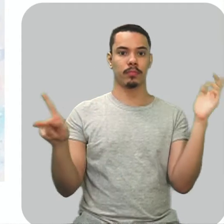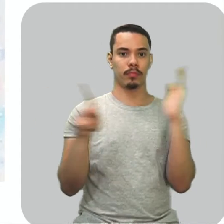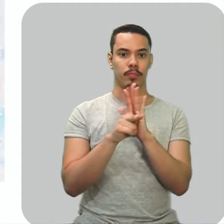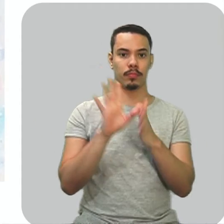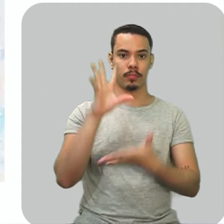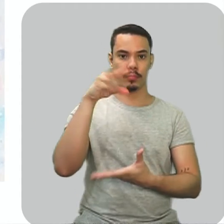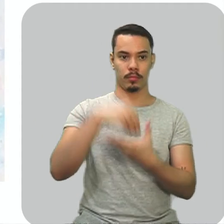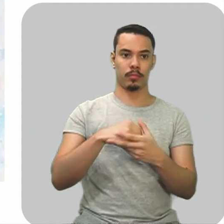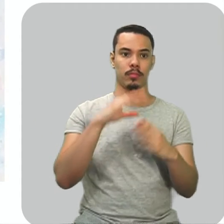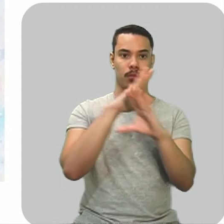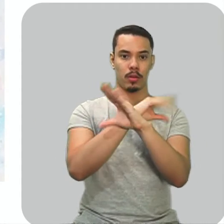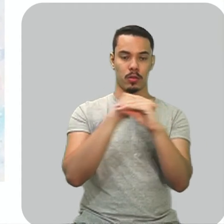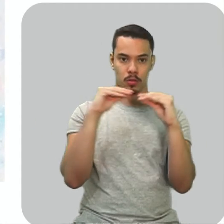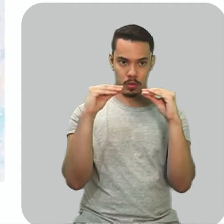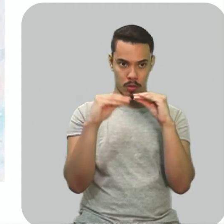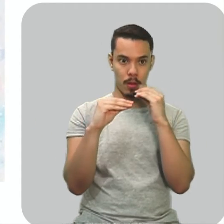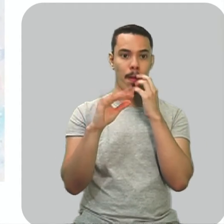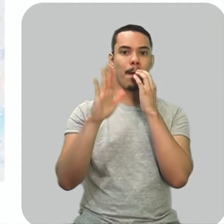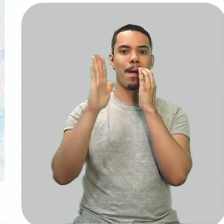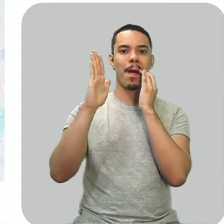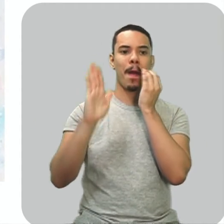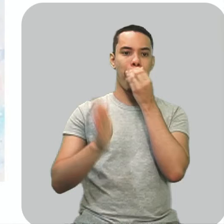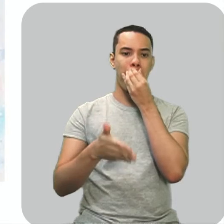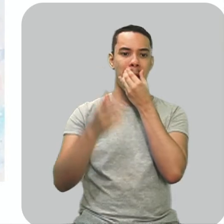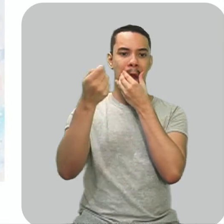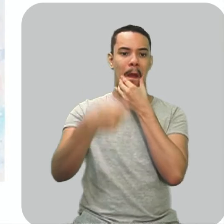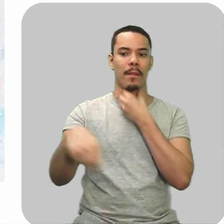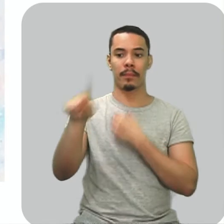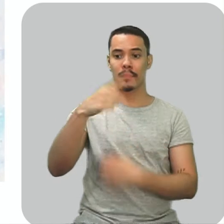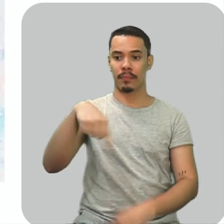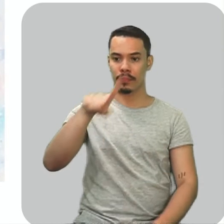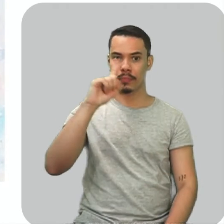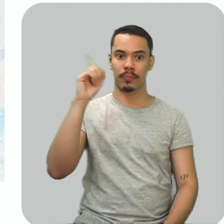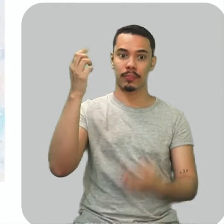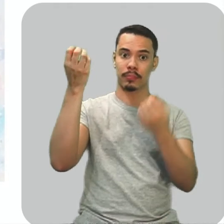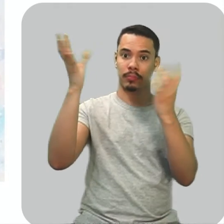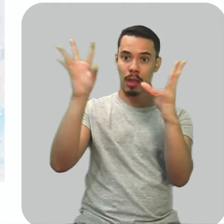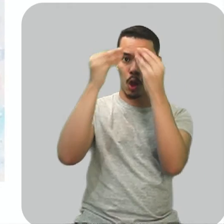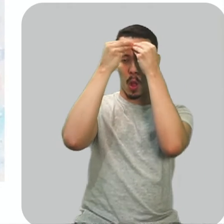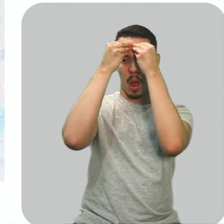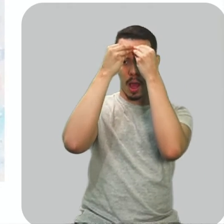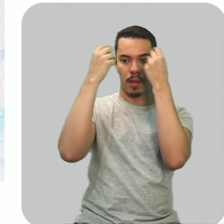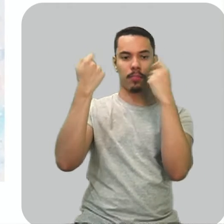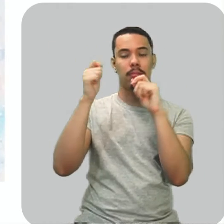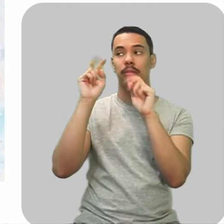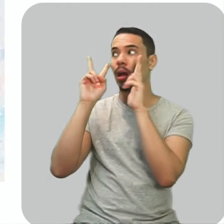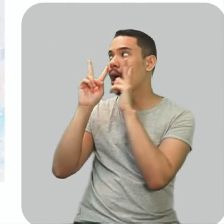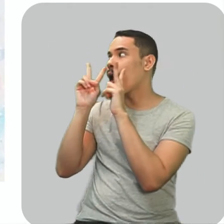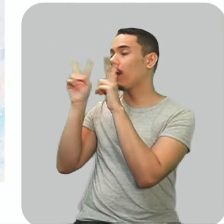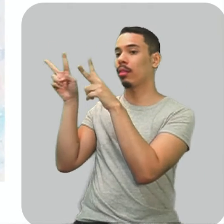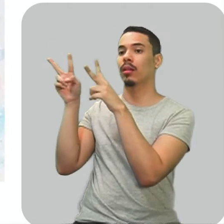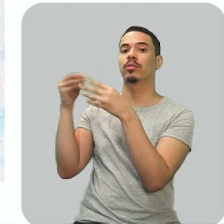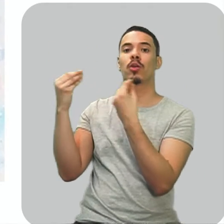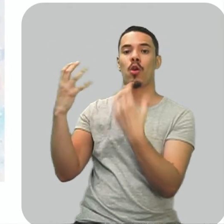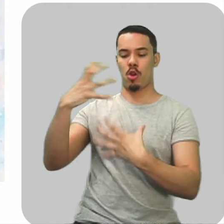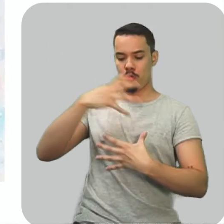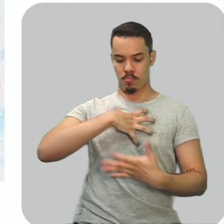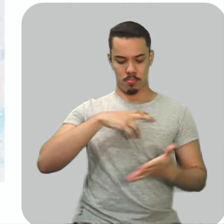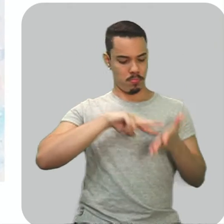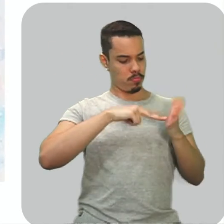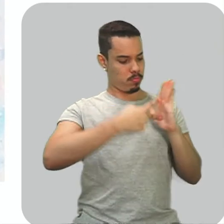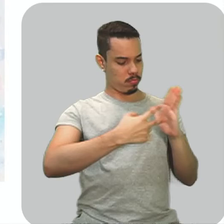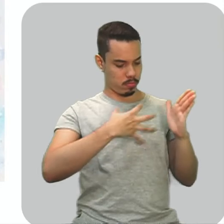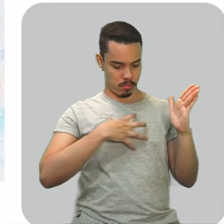conjunções às vezes com meu pai ele não precisa você demorar Você vai prestar atenção na semântica no